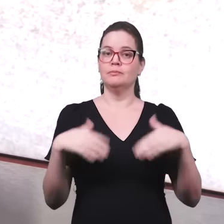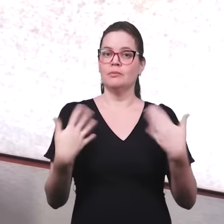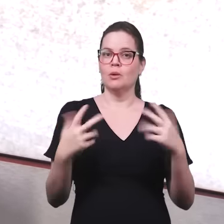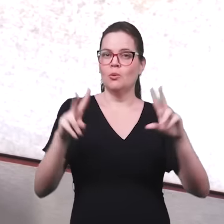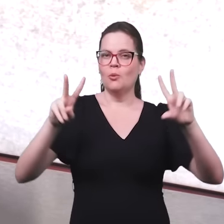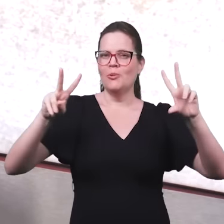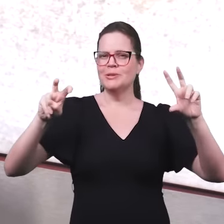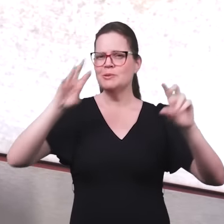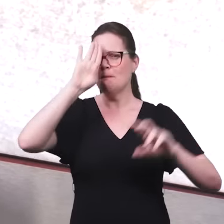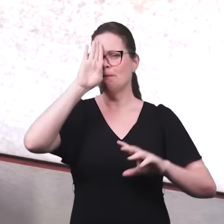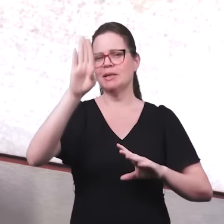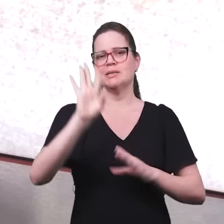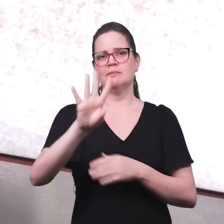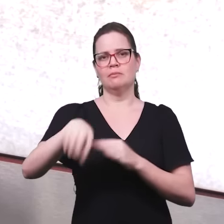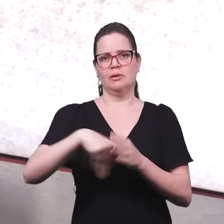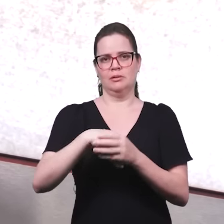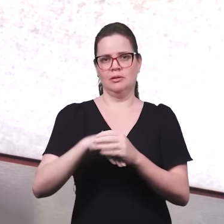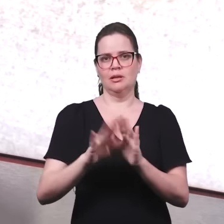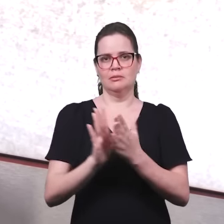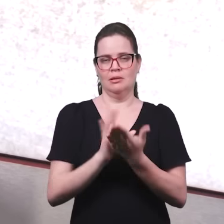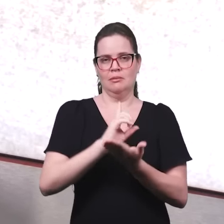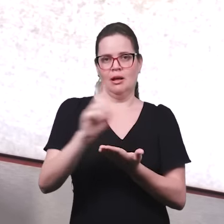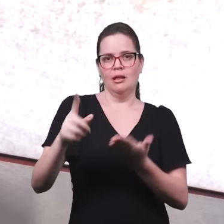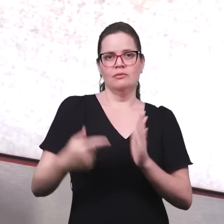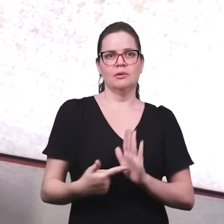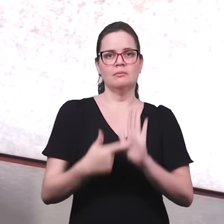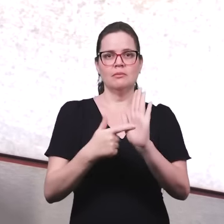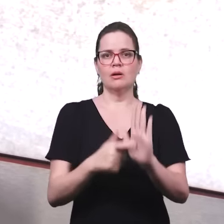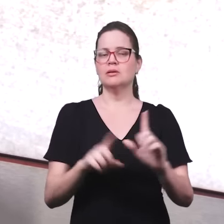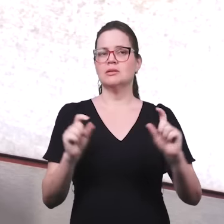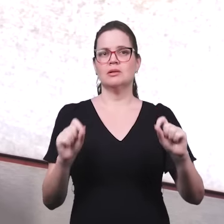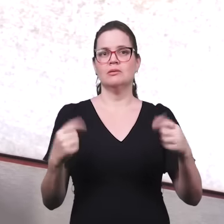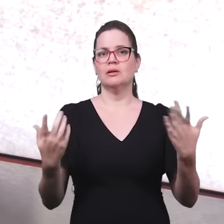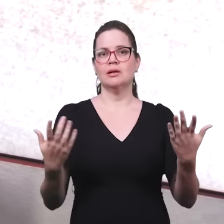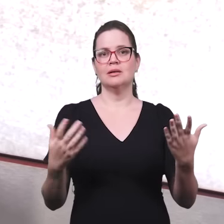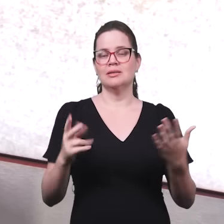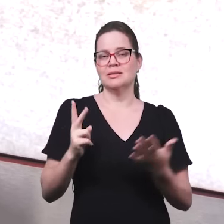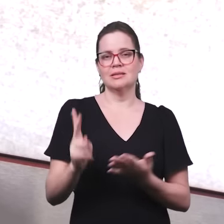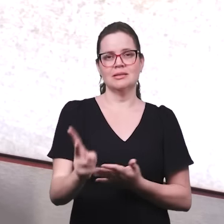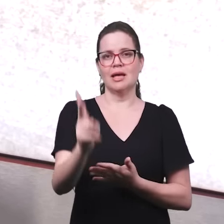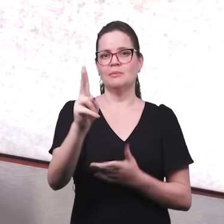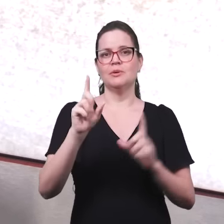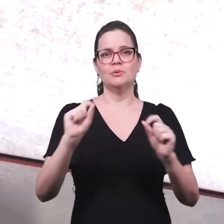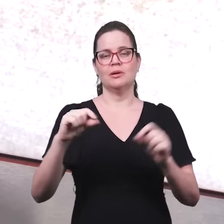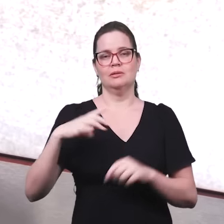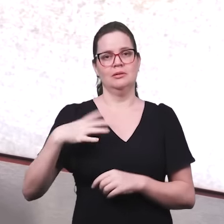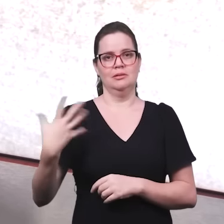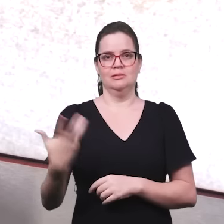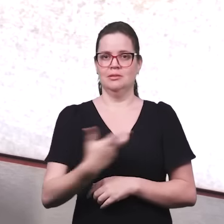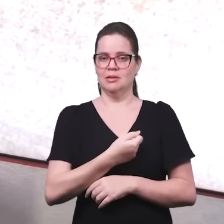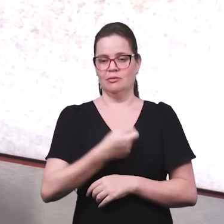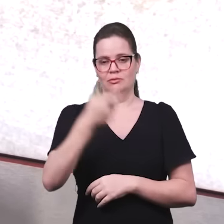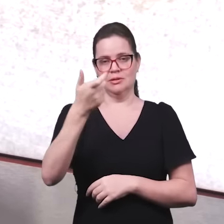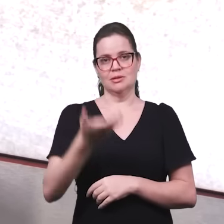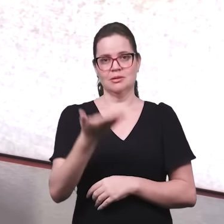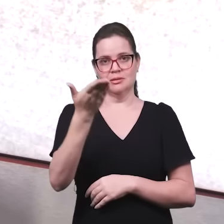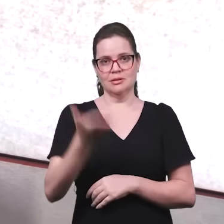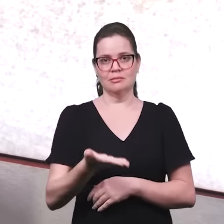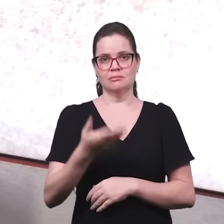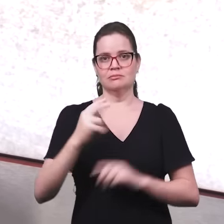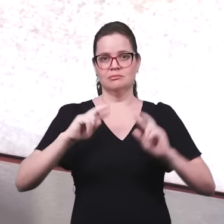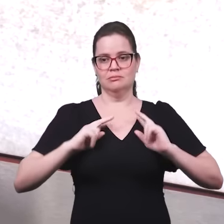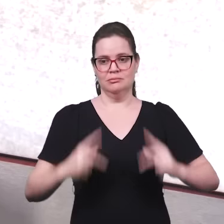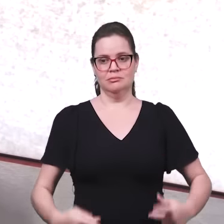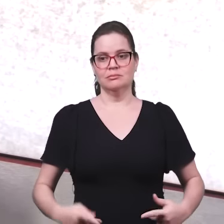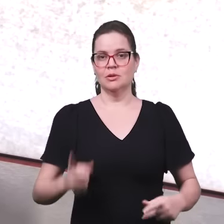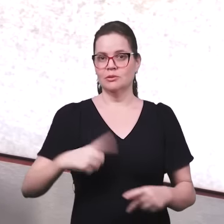que eles escreveram, na mesma sequência e na mesma coerência, o assunto foi a salvação do homem. Então você vai